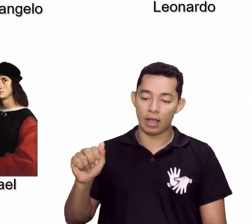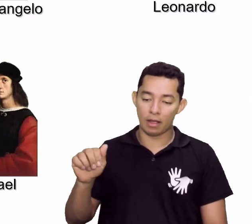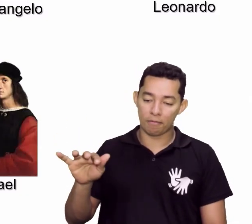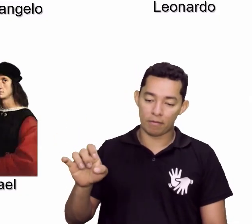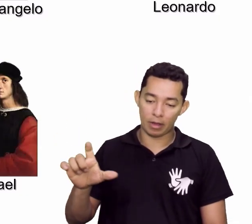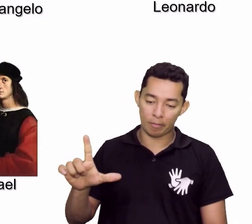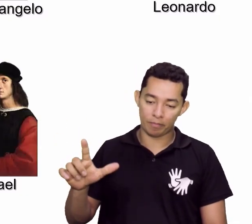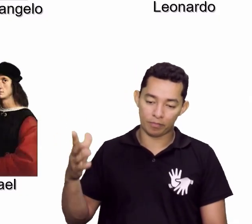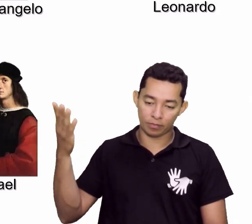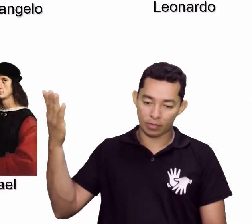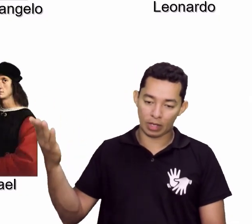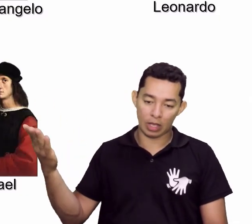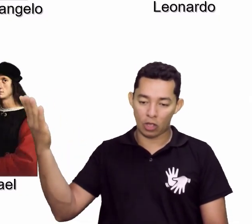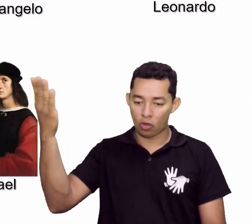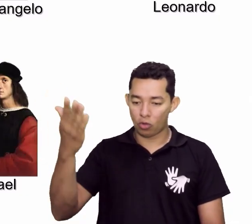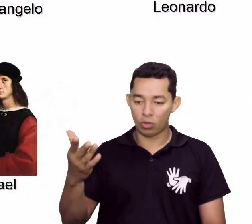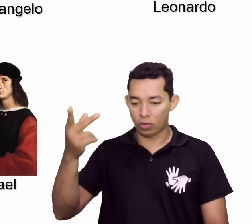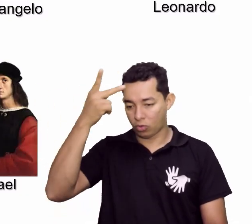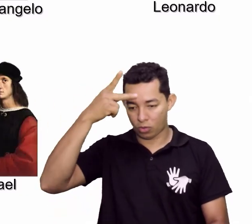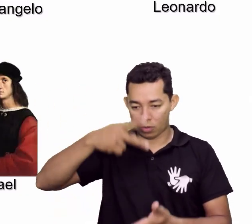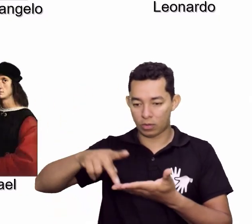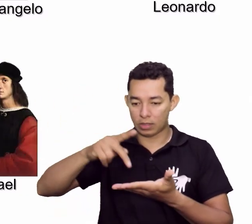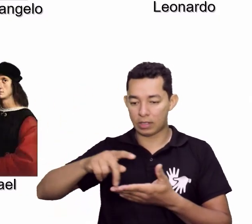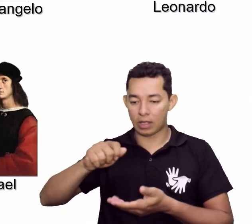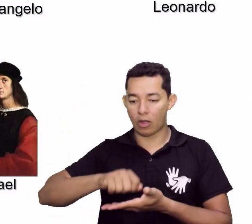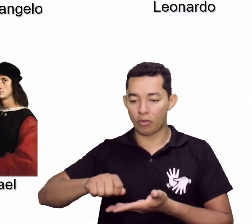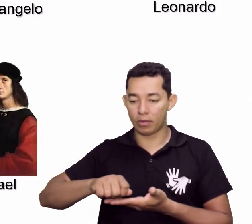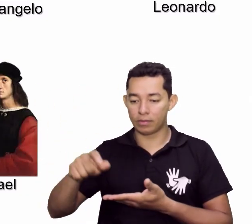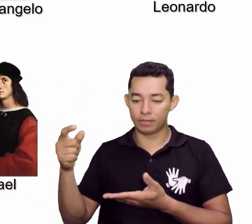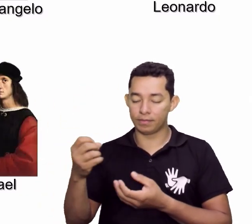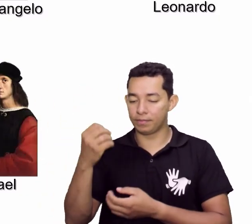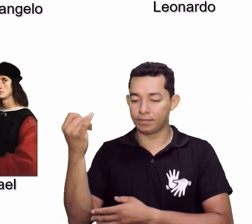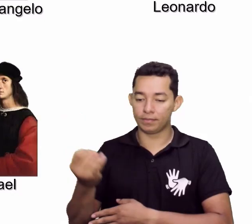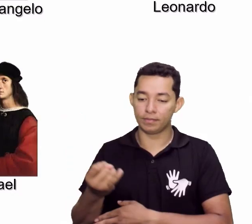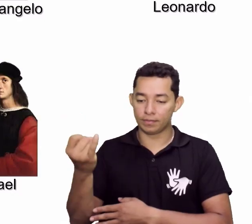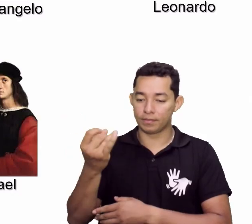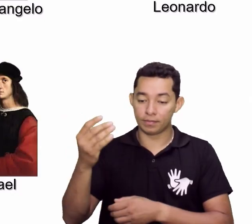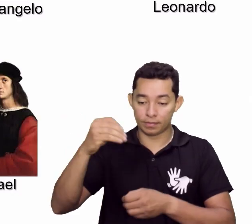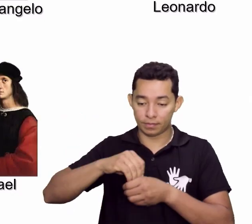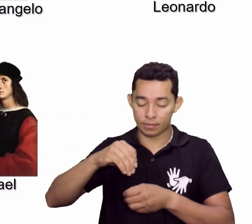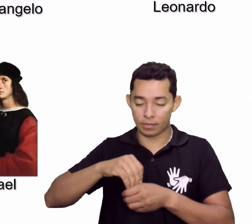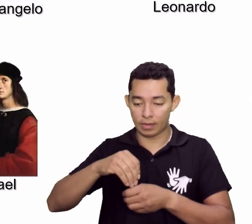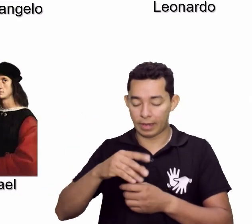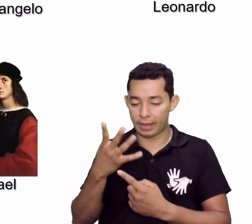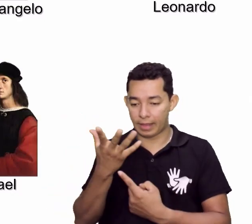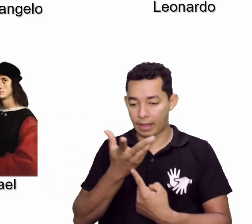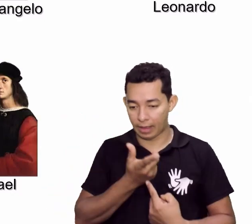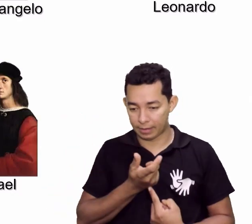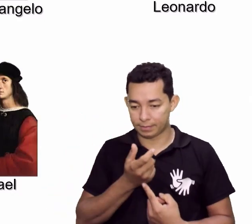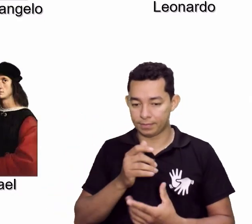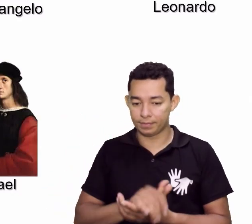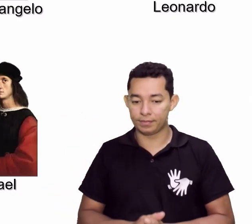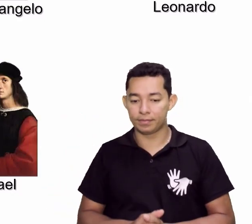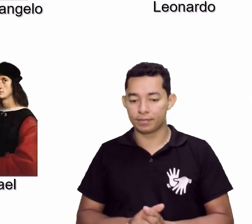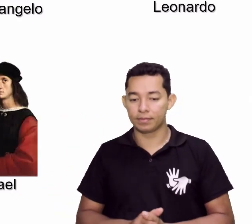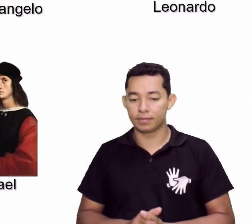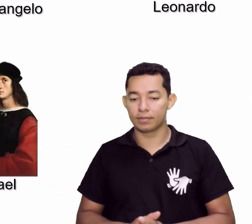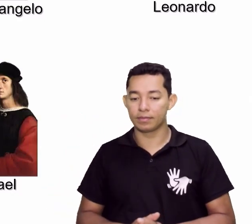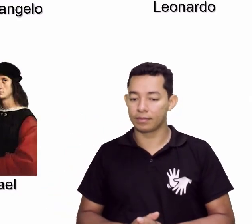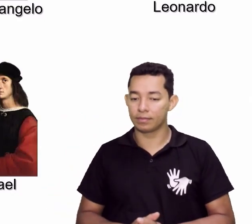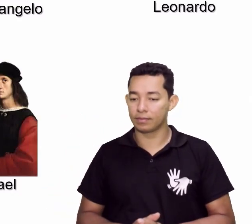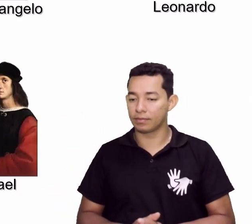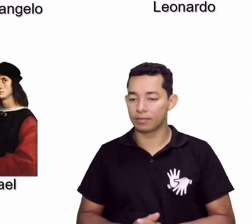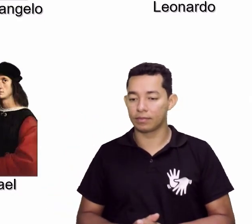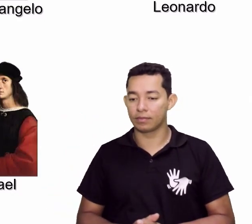trouxe várias obras de arte também, e o Delacroix e o